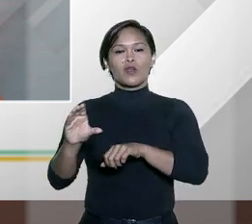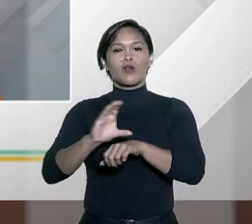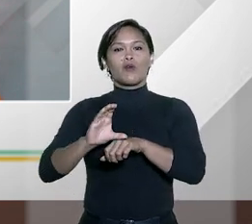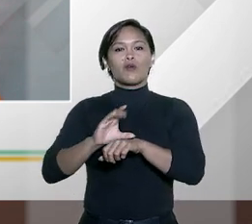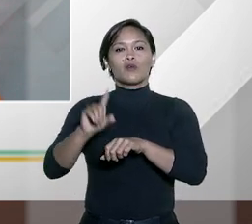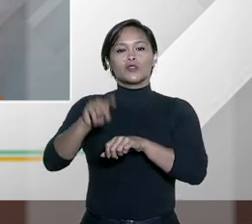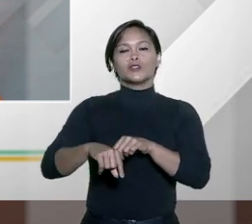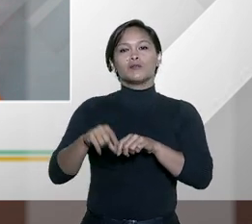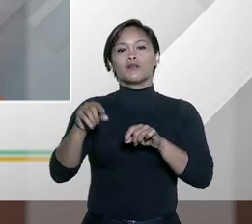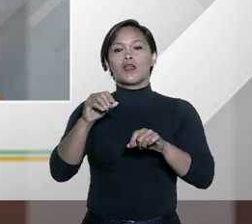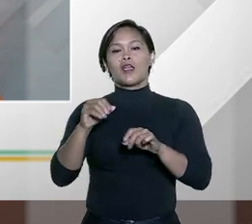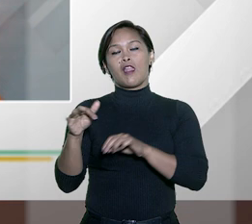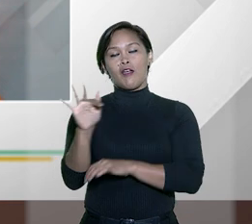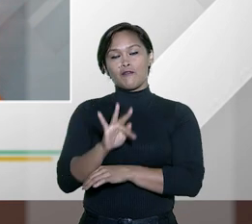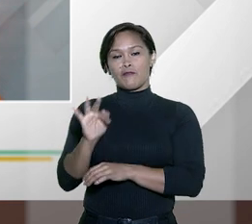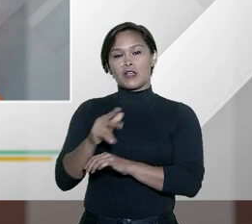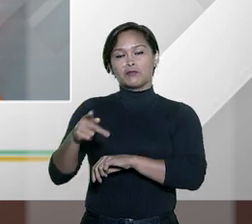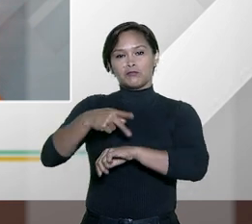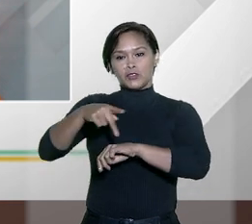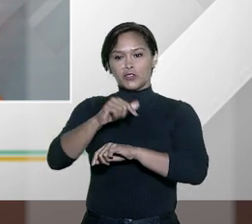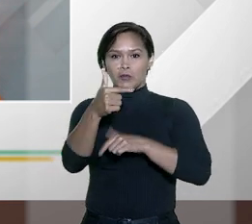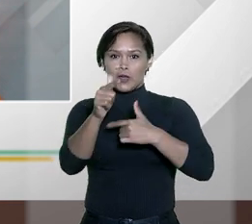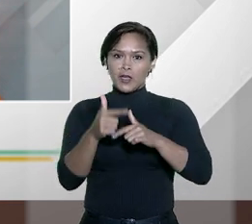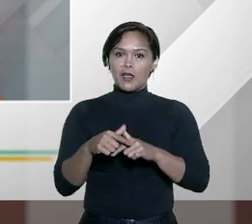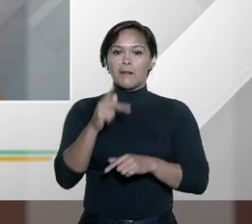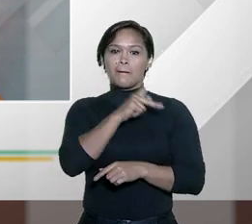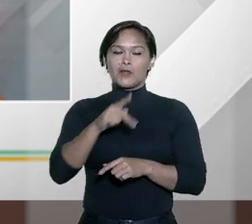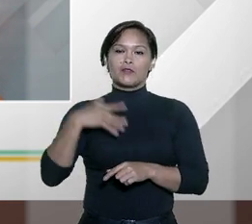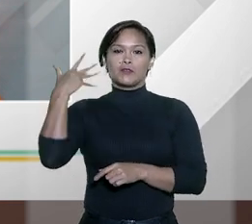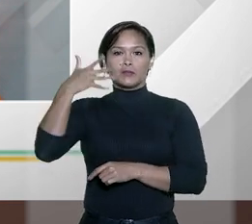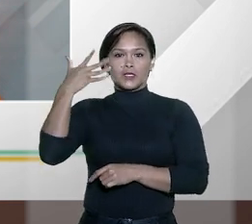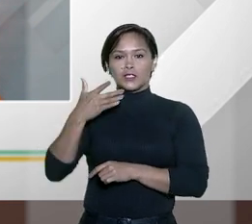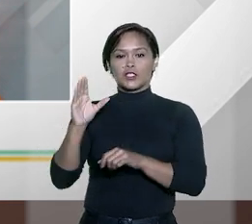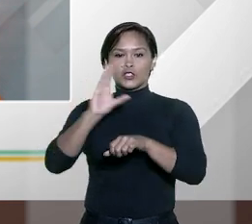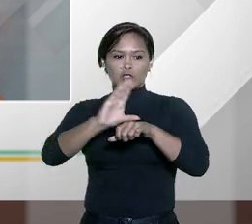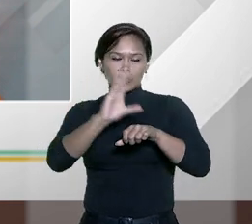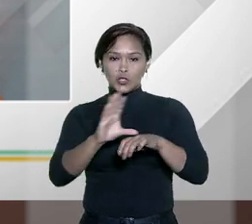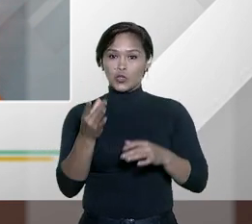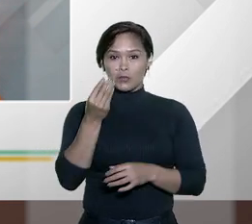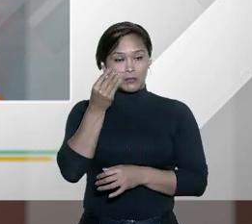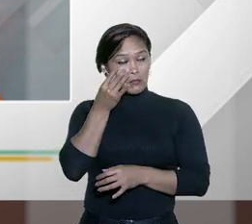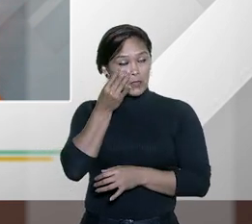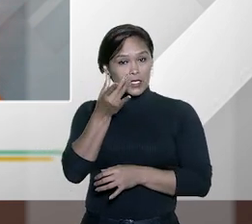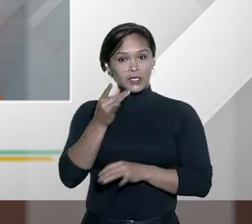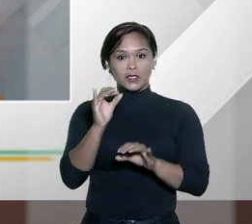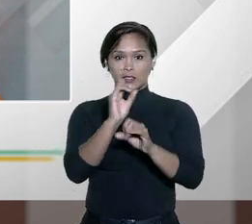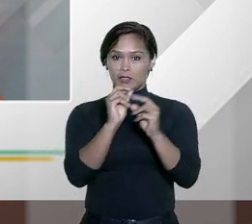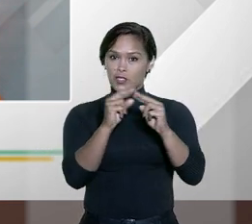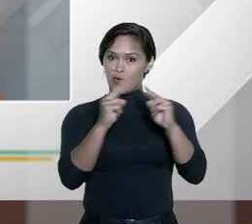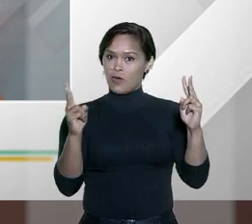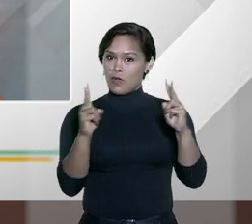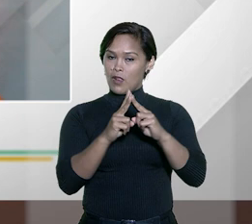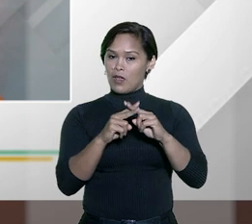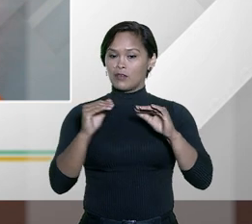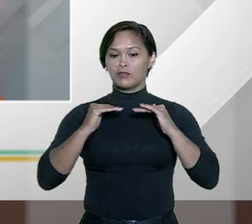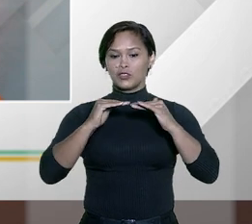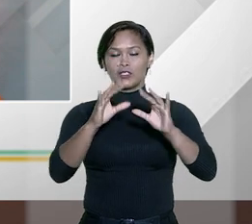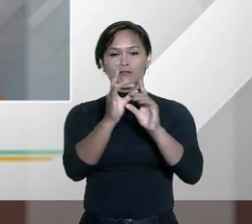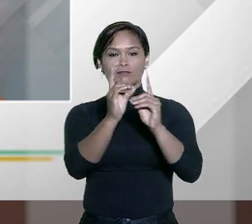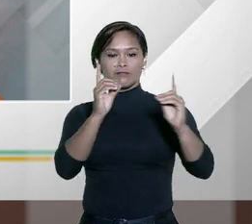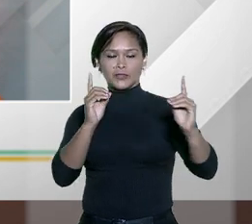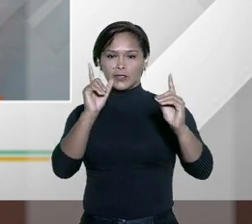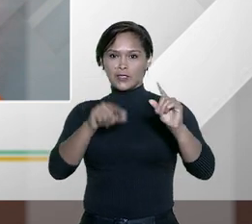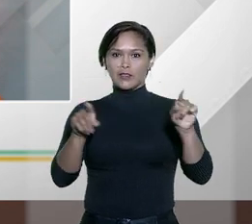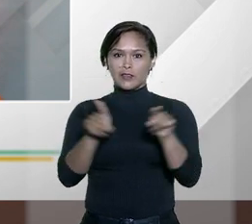Law pela Yale University. É professor e palestrante de cursos presenciais e online em plataforma de ensino à